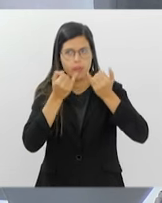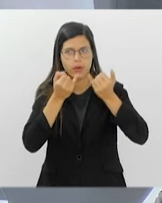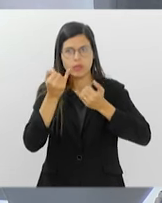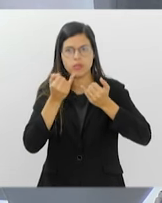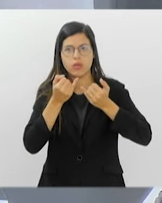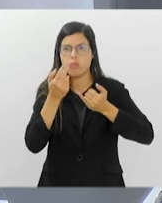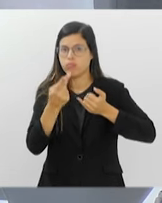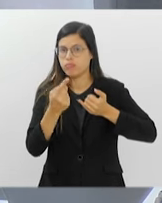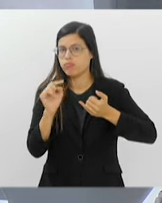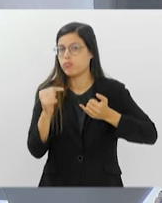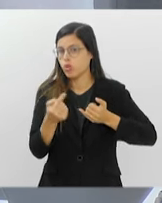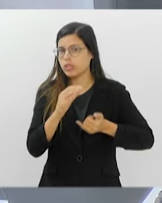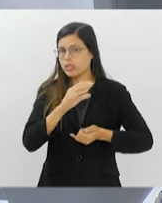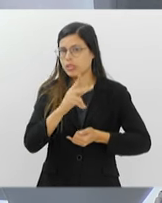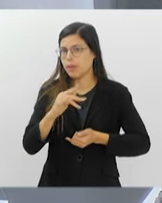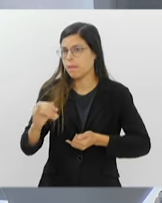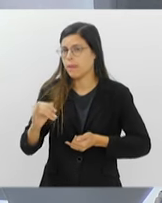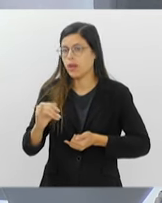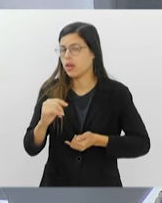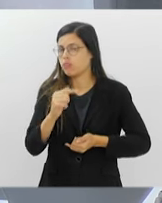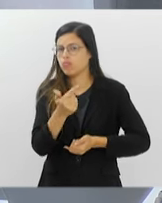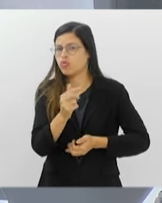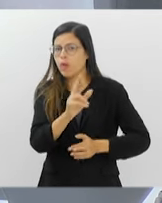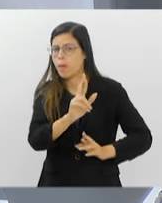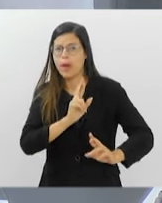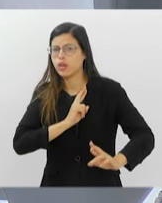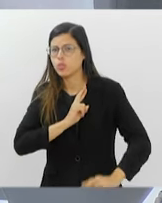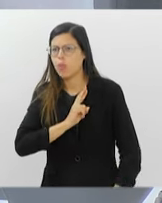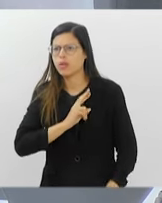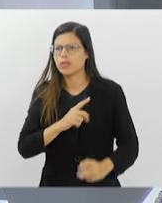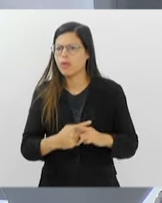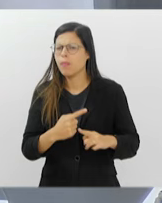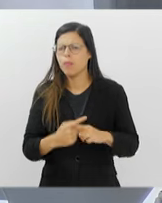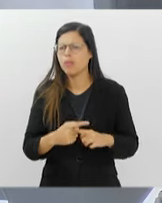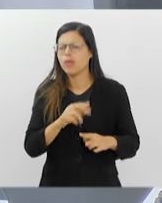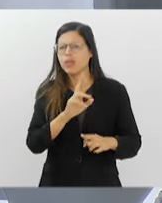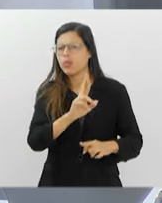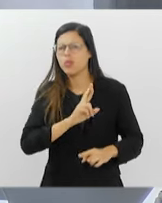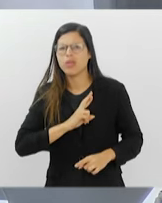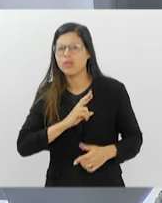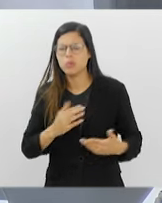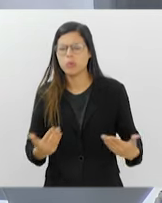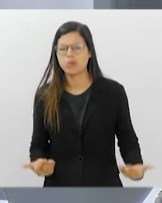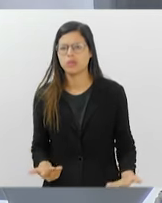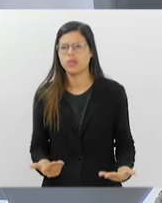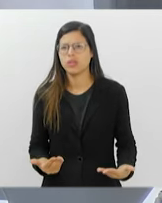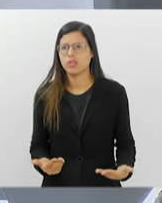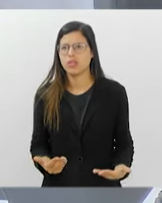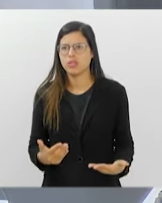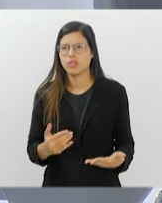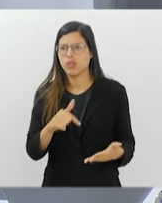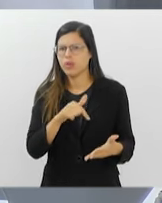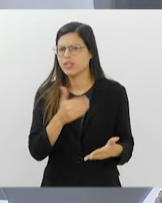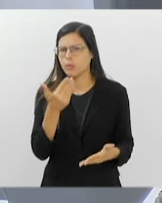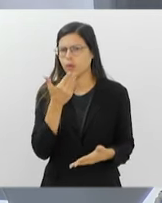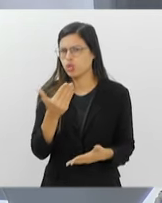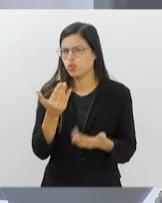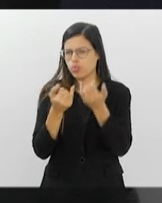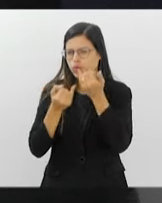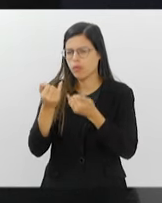CPI aqui e não obtivemos resposta até hoje por que que o senhor não respondeu até hoje ao requerimento de